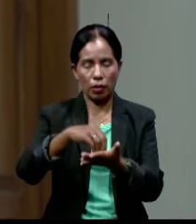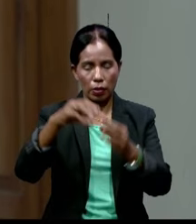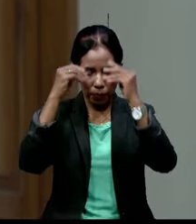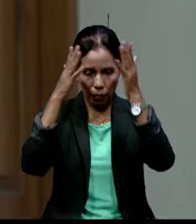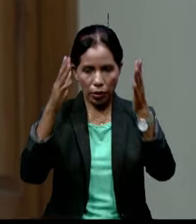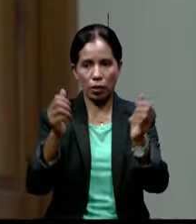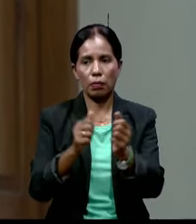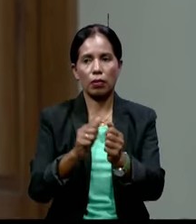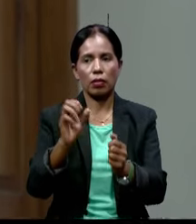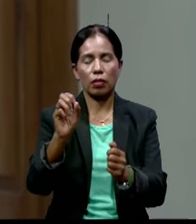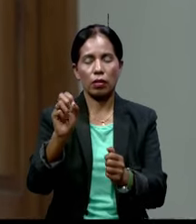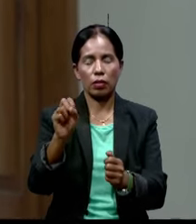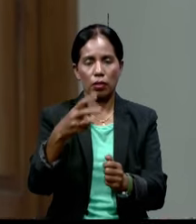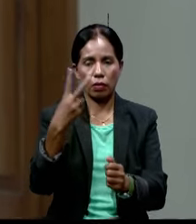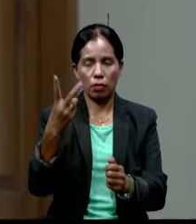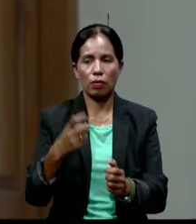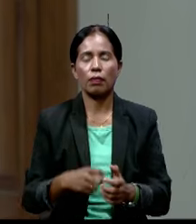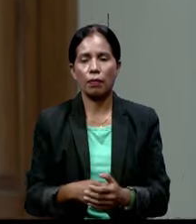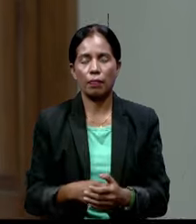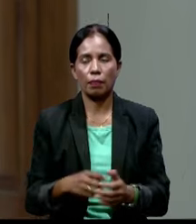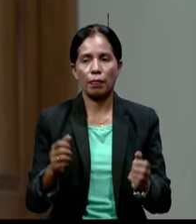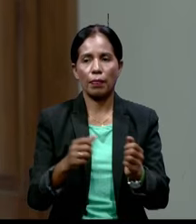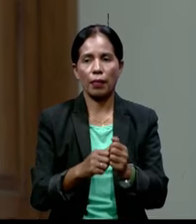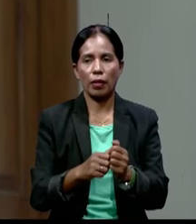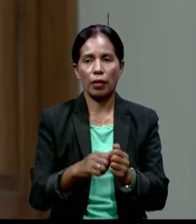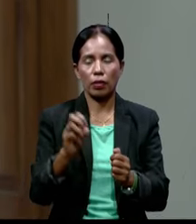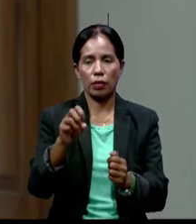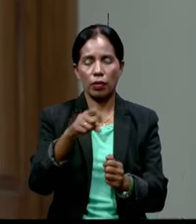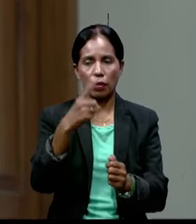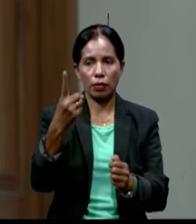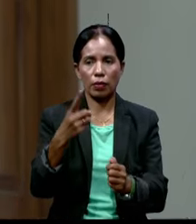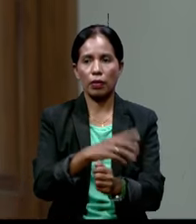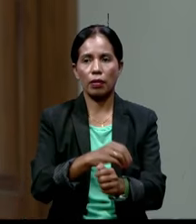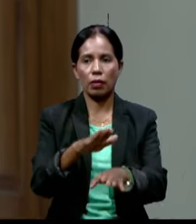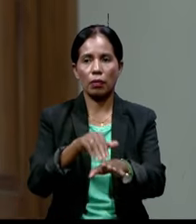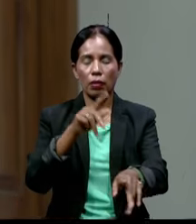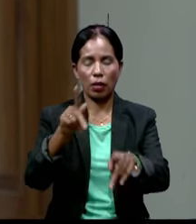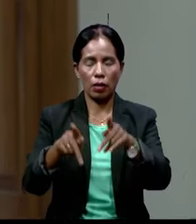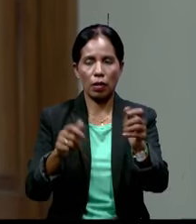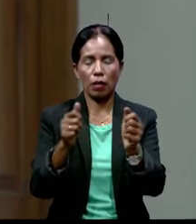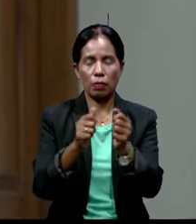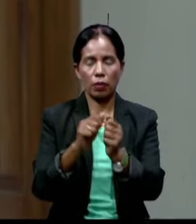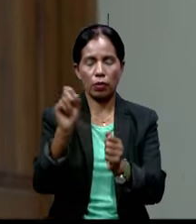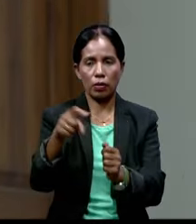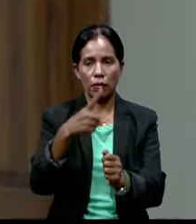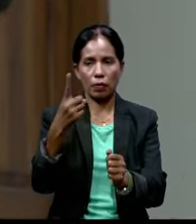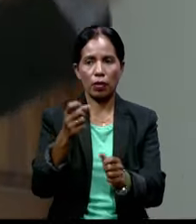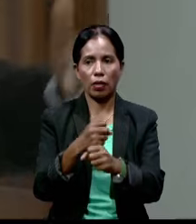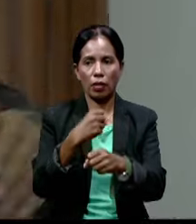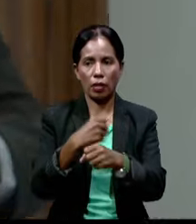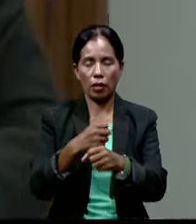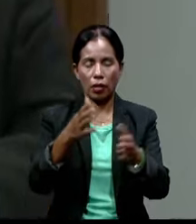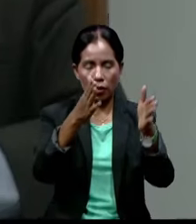recinto, a cara classada, diretor, o que era? 11 pessoas. Minha barecruta, a salão, o recinto, a minha ralo, a sala,